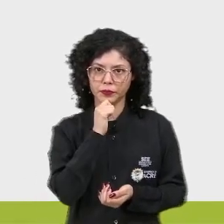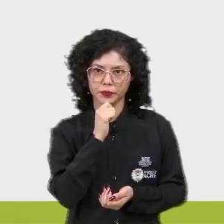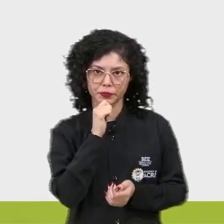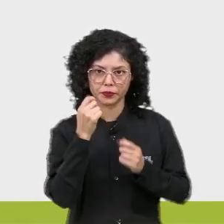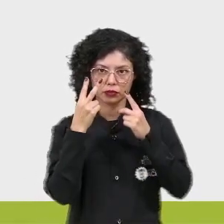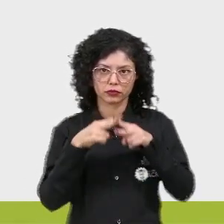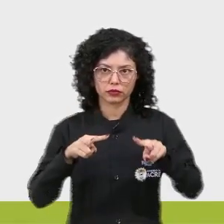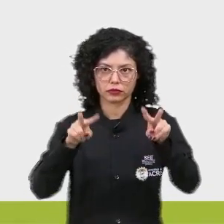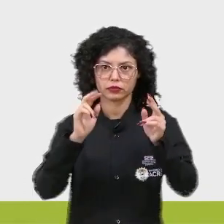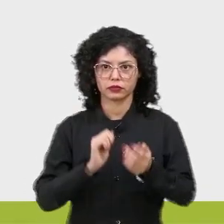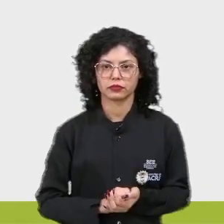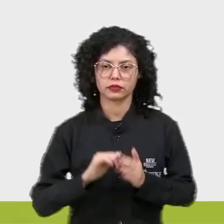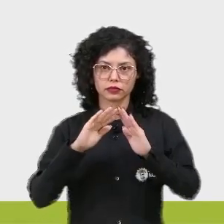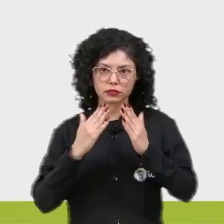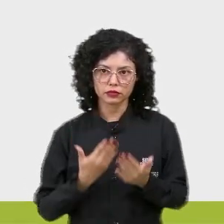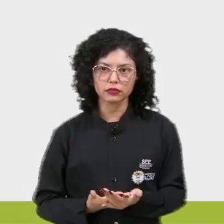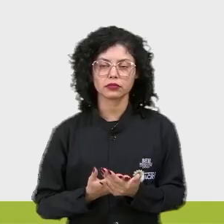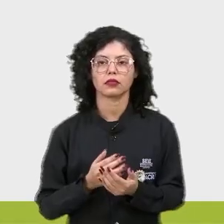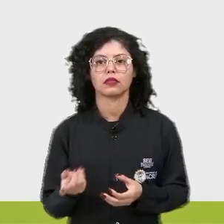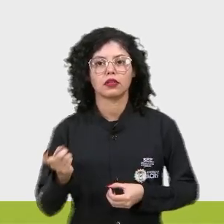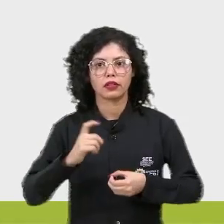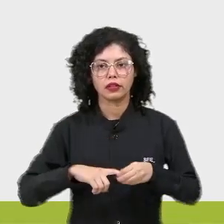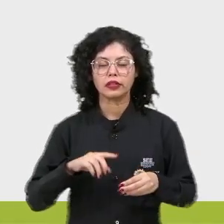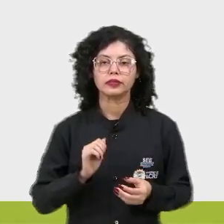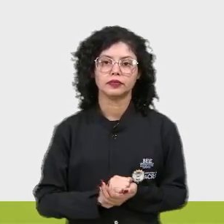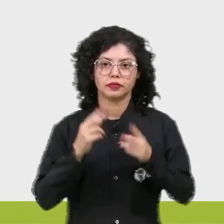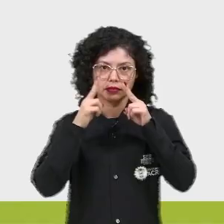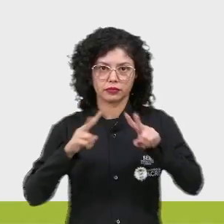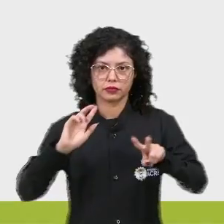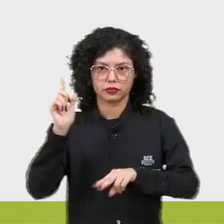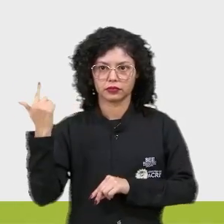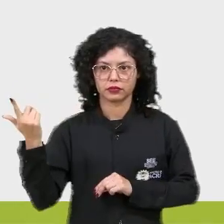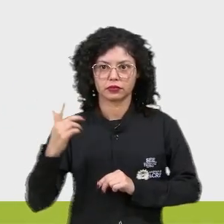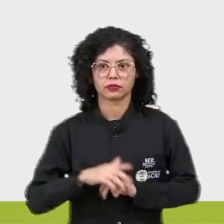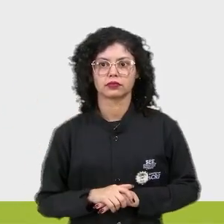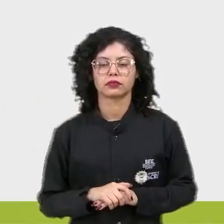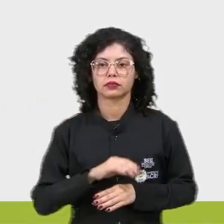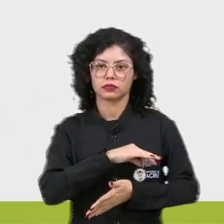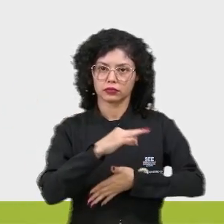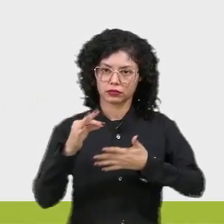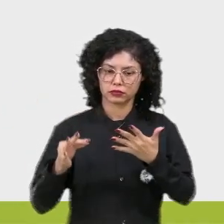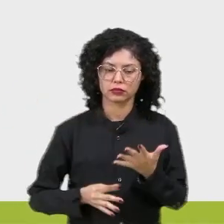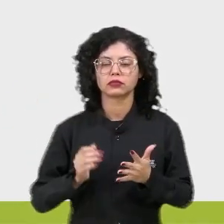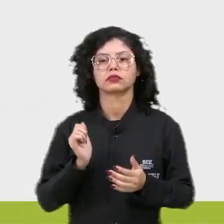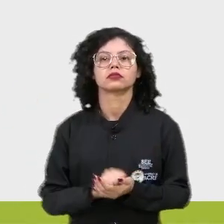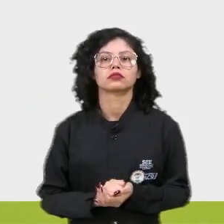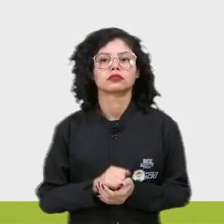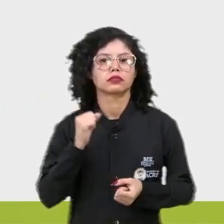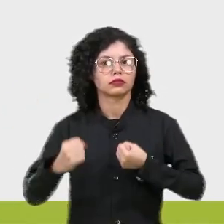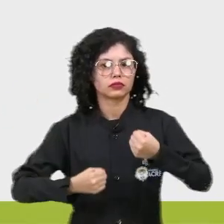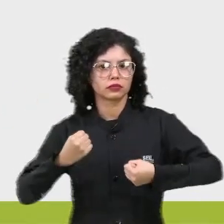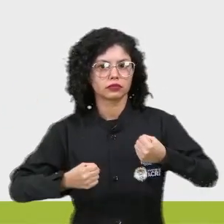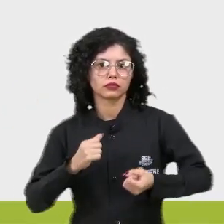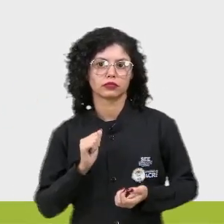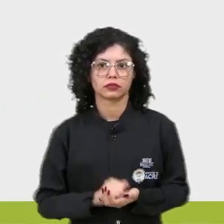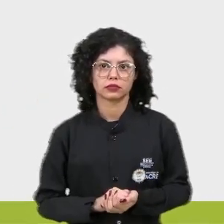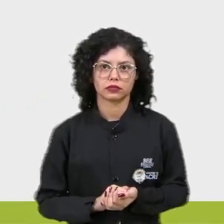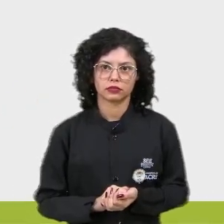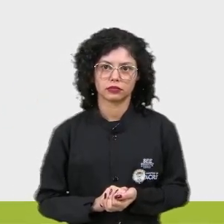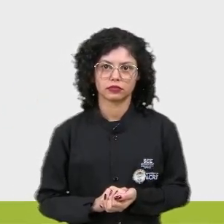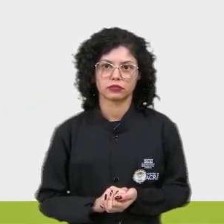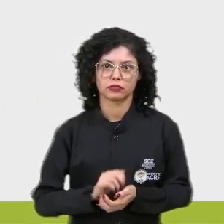isso também na escola, e aqui nós vamos retomar numa outra visão, tá? Tipos de modais de transporte. Então, eu tenho o